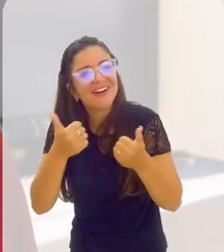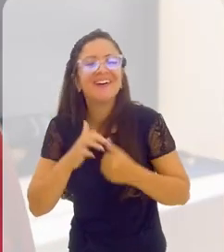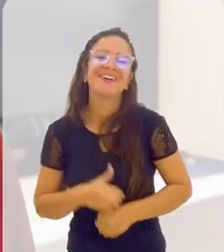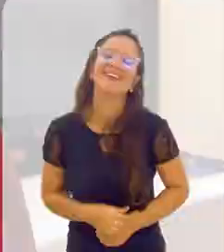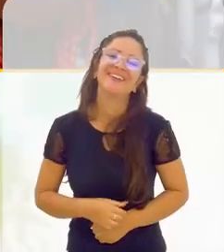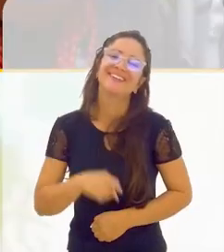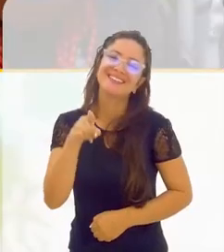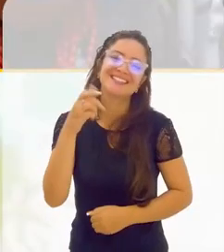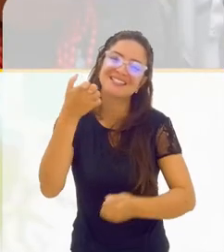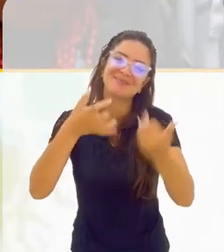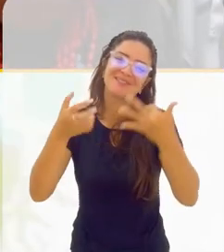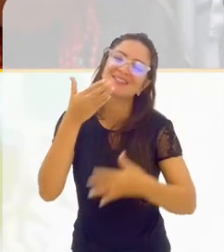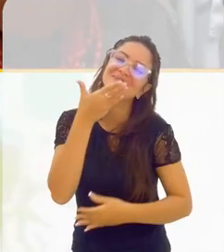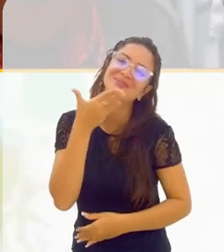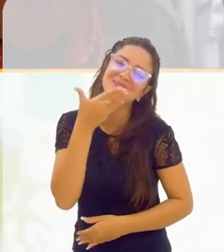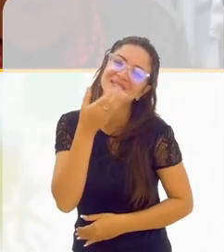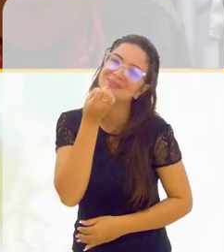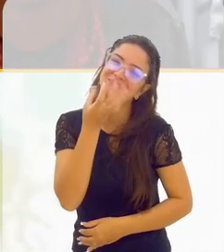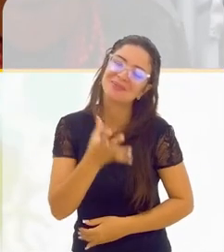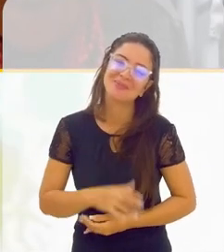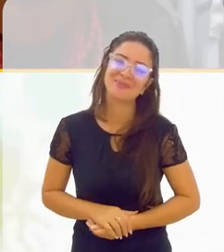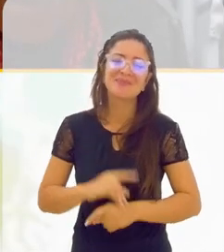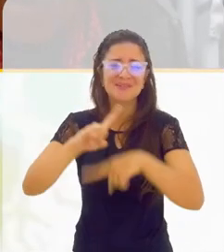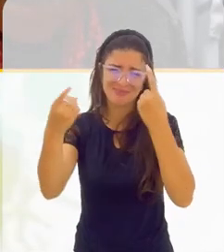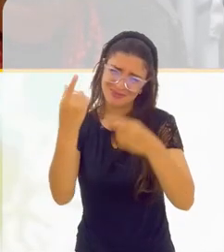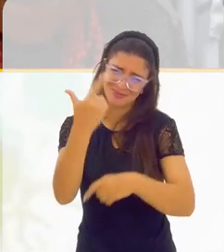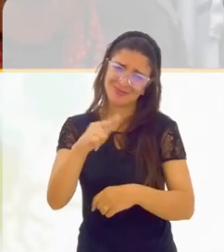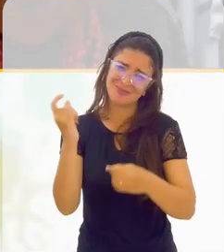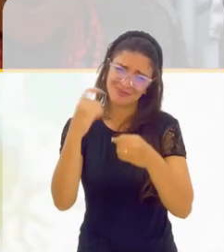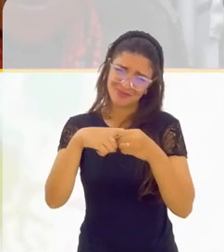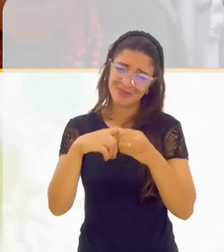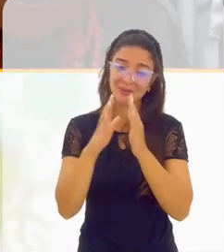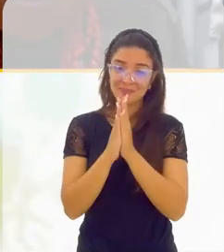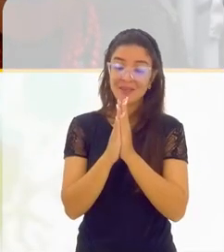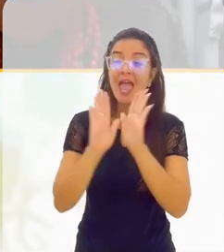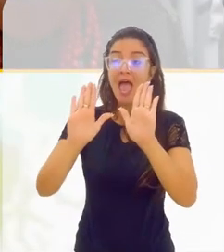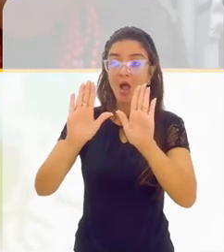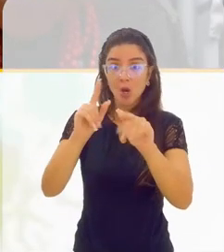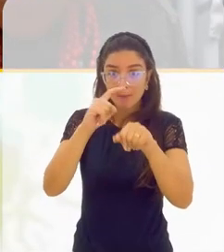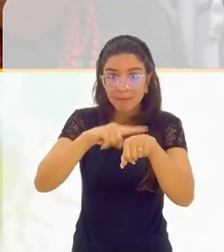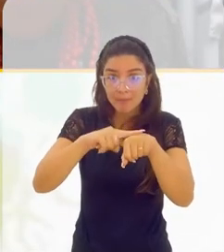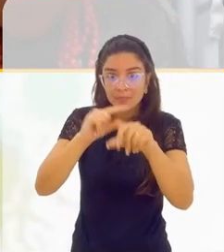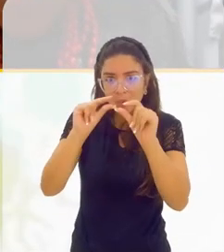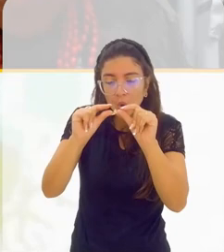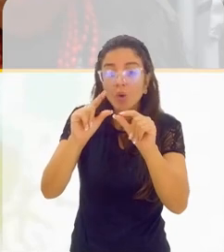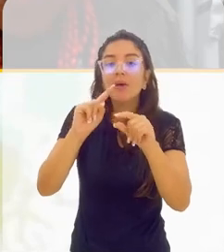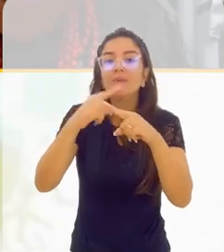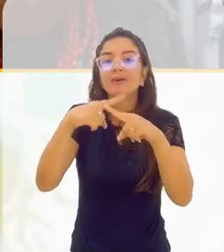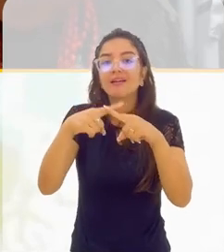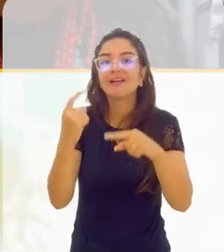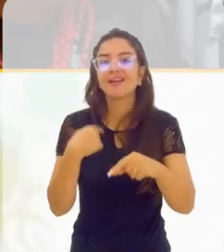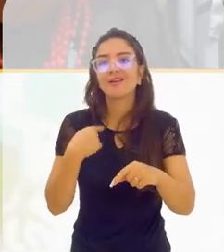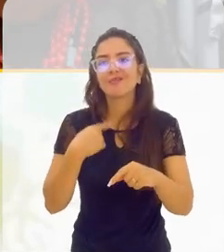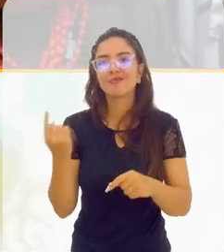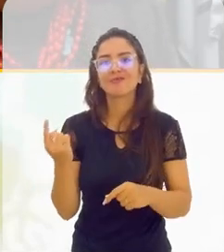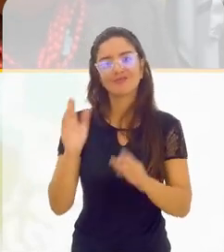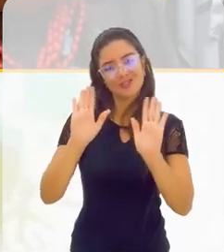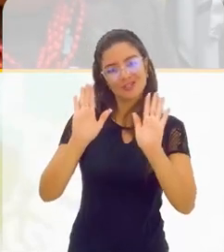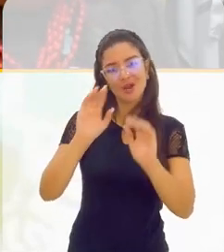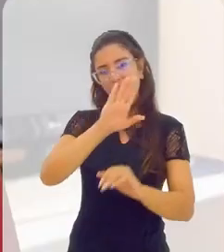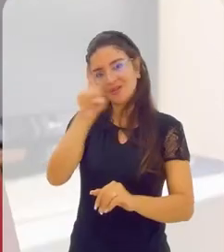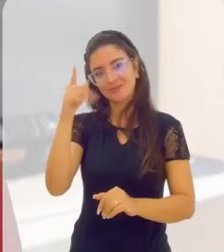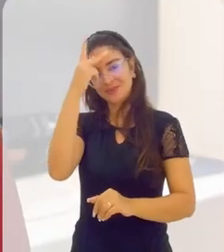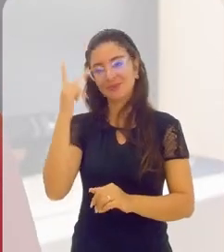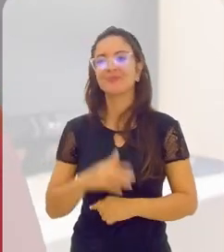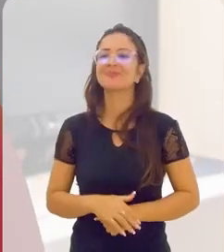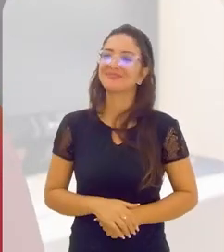te ouvir volte sempre eu vou pedir para você me esperar um minutinho que eu vou me despedir do público e volto para a gente conversar tá bom